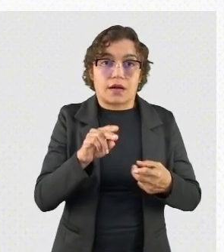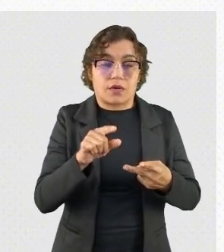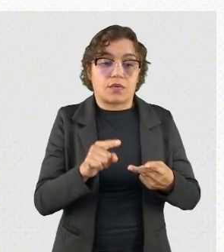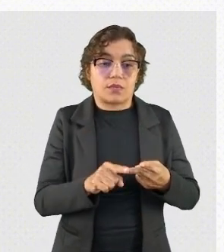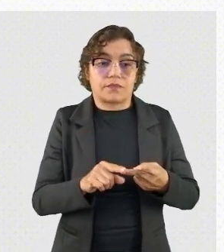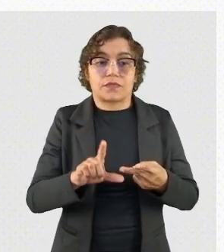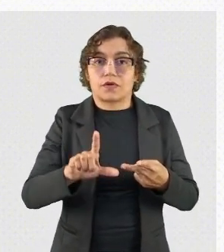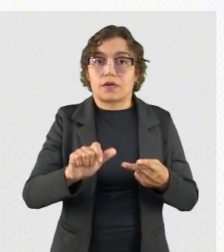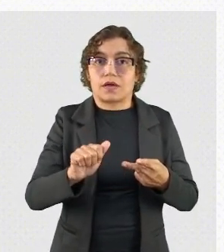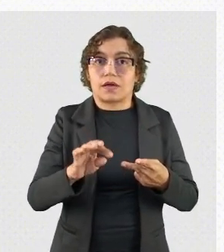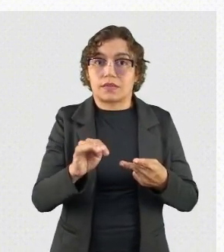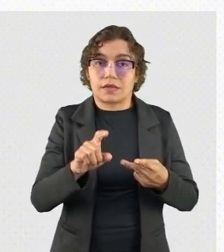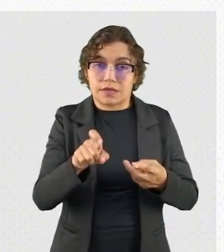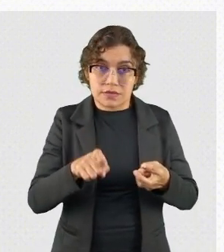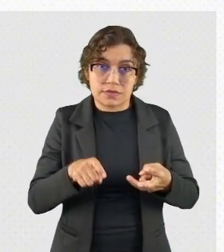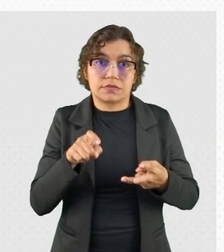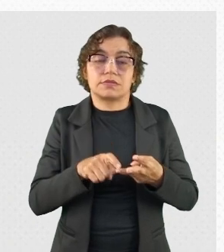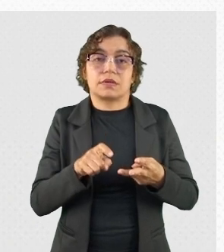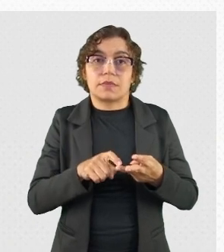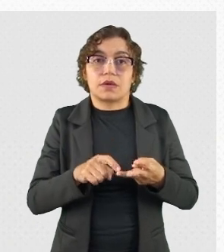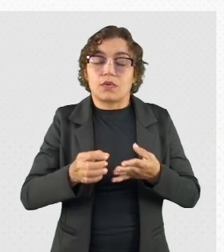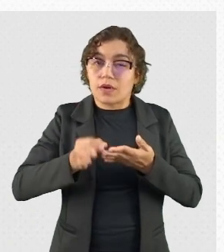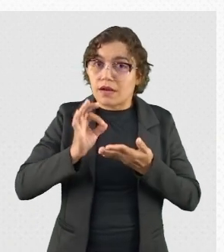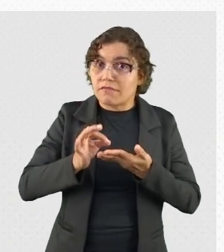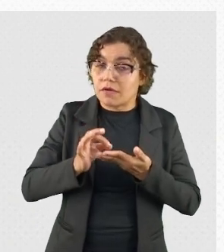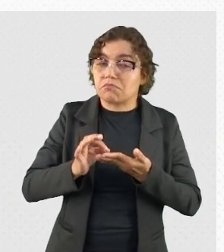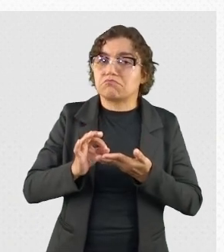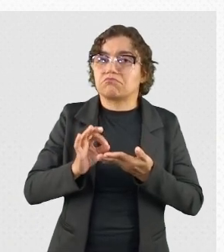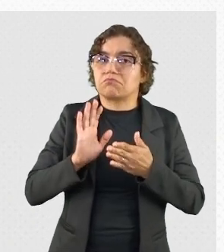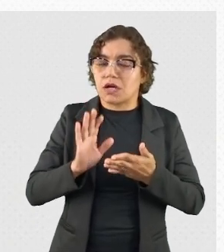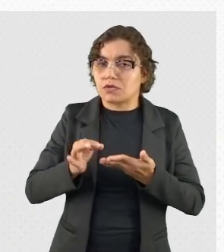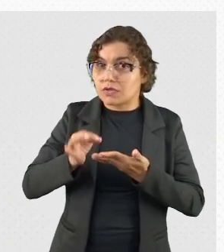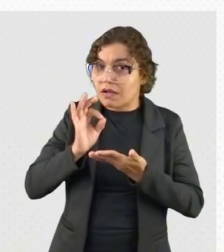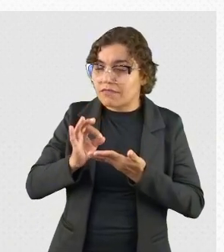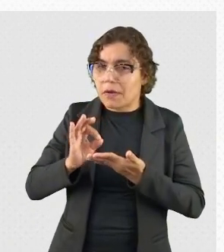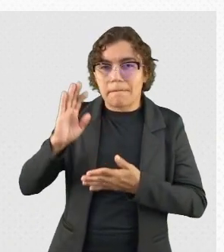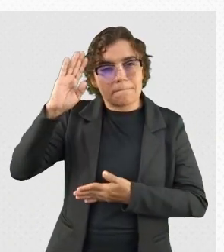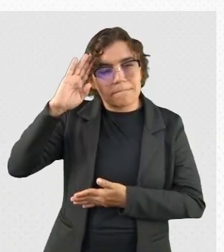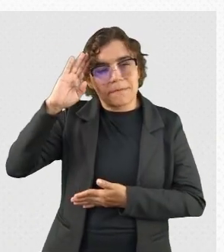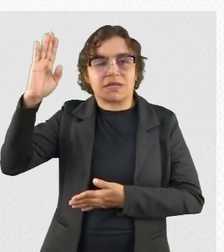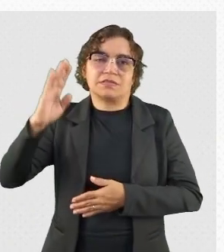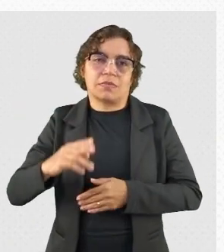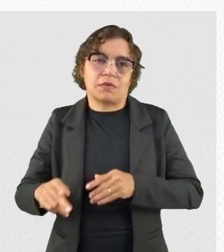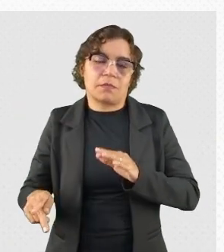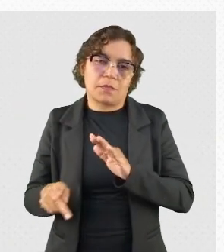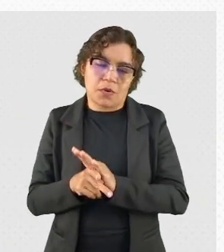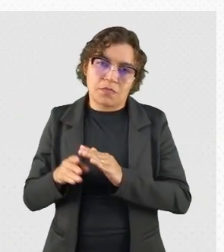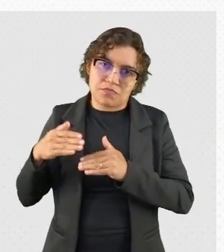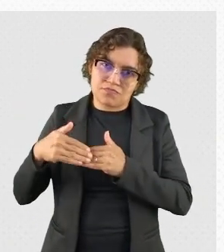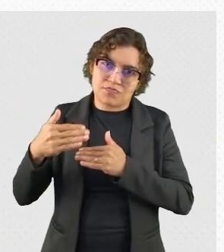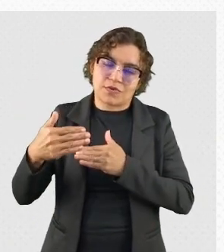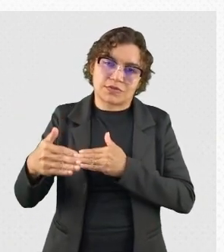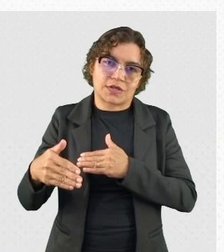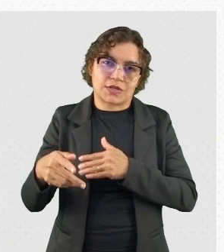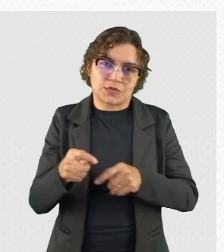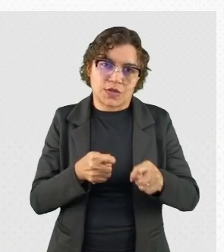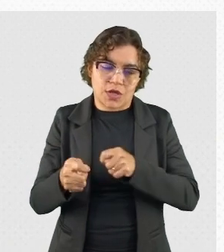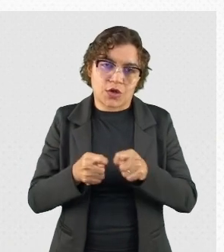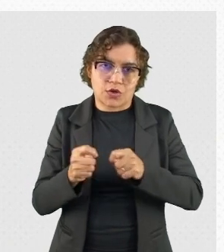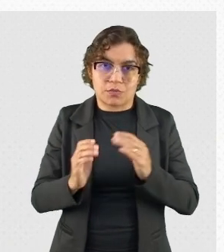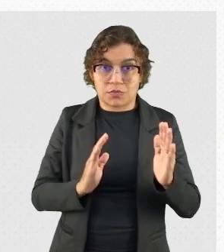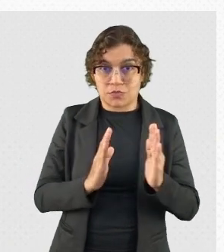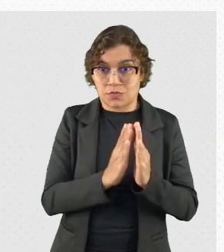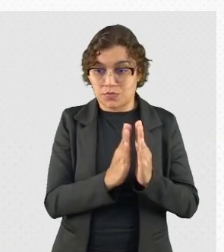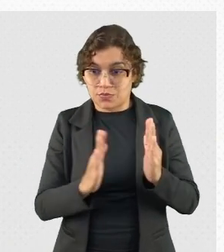vai transformar que é a borracha e também o café. Só que o café é o carro-chefe desse processo econômico durante